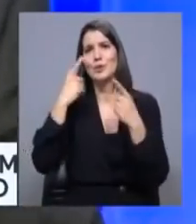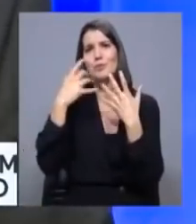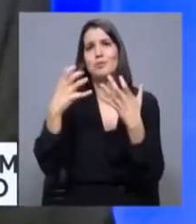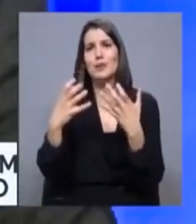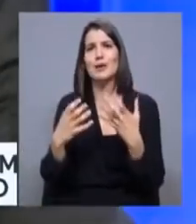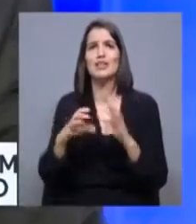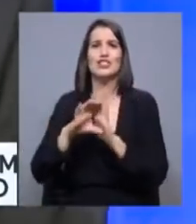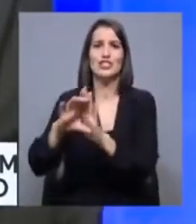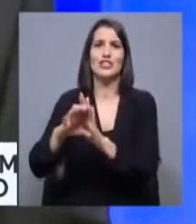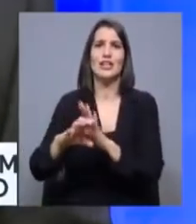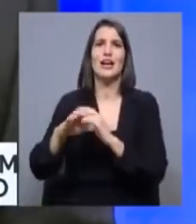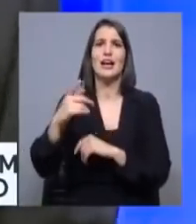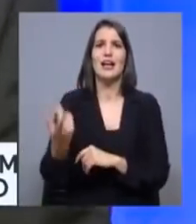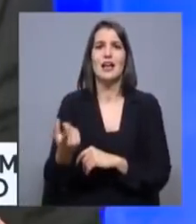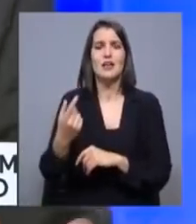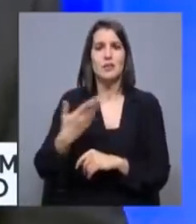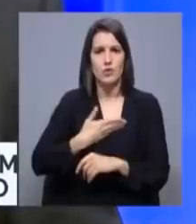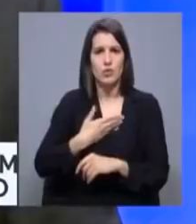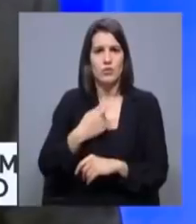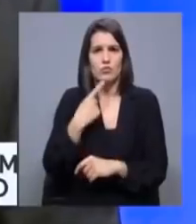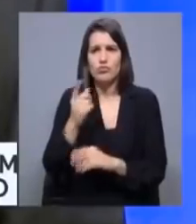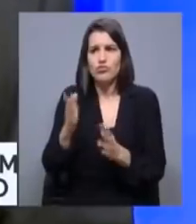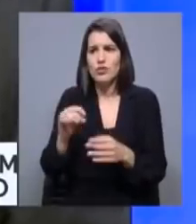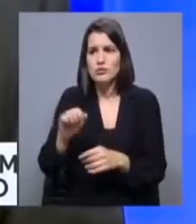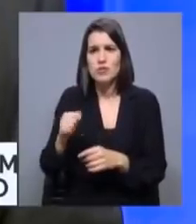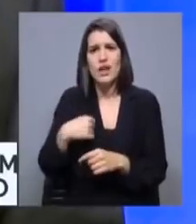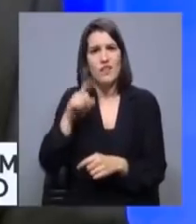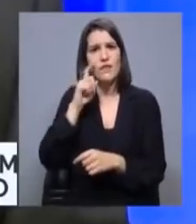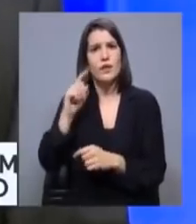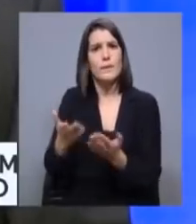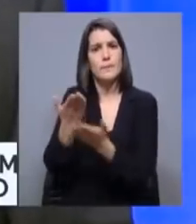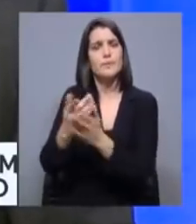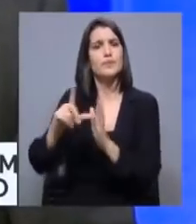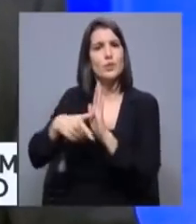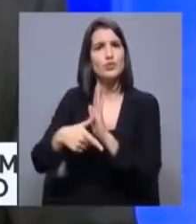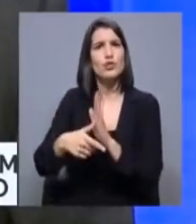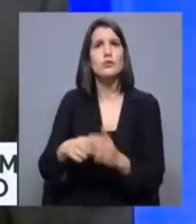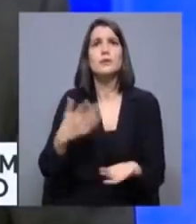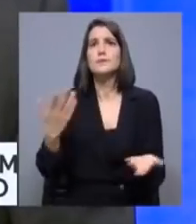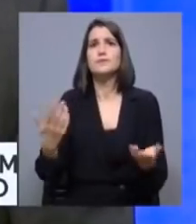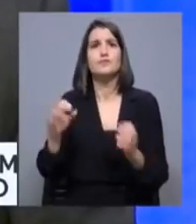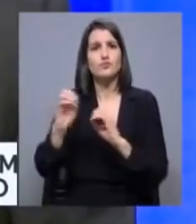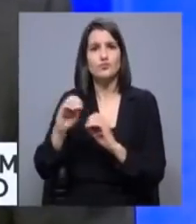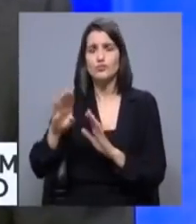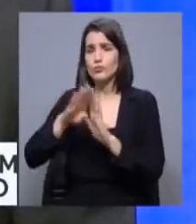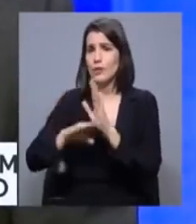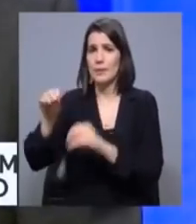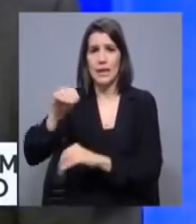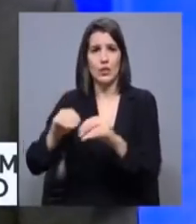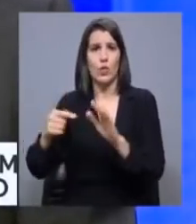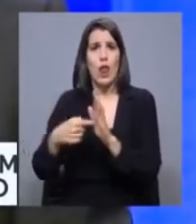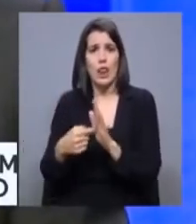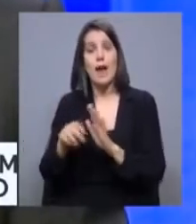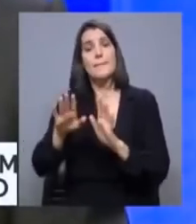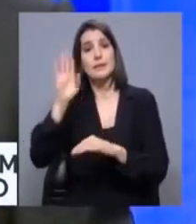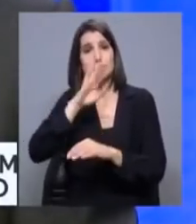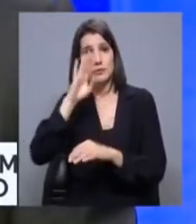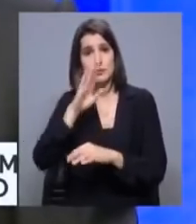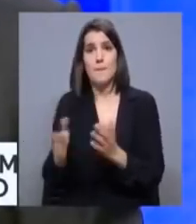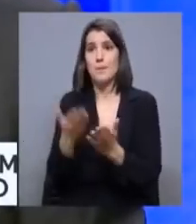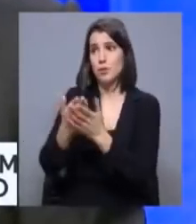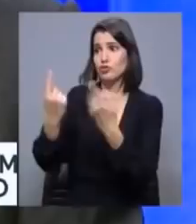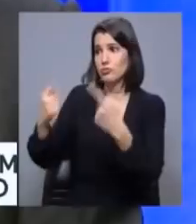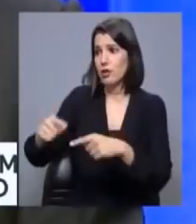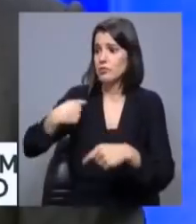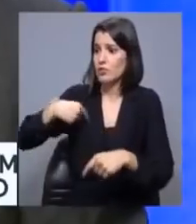situação e sem os olhos não são defendemos que já apresentamos projeto não tomamos a iniciativa indiscutível não consta o nosso problema natural mas se houver um esforço